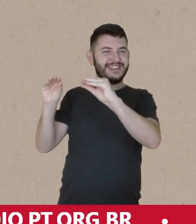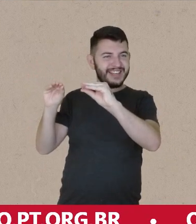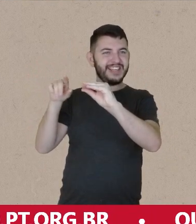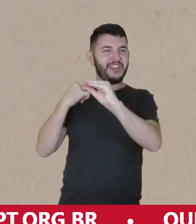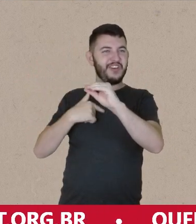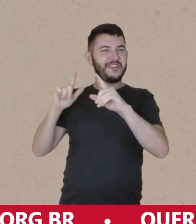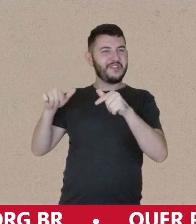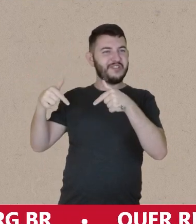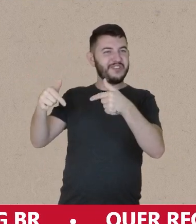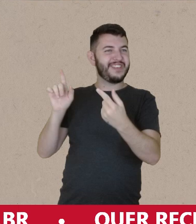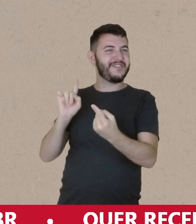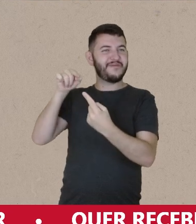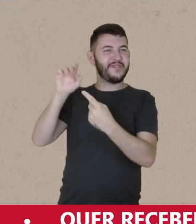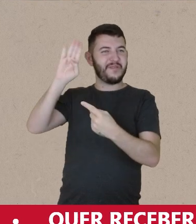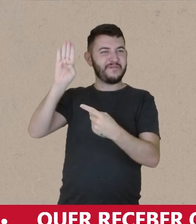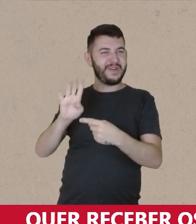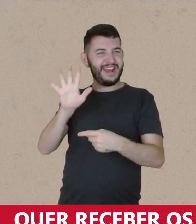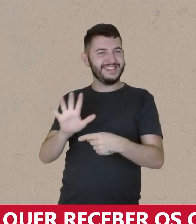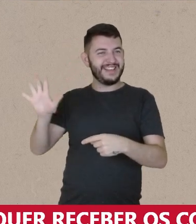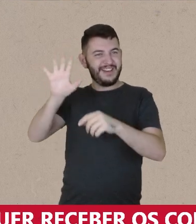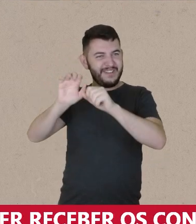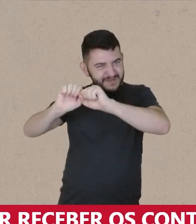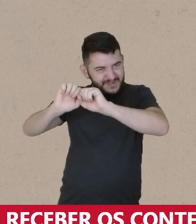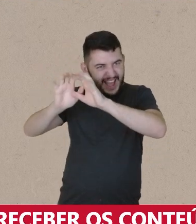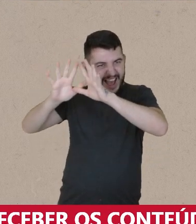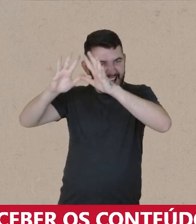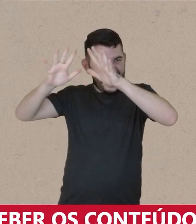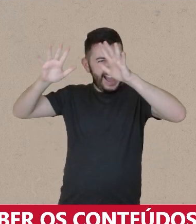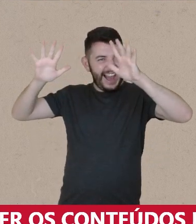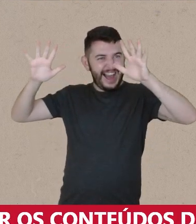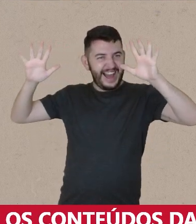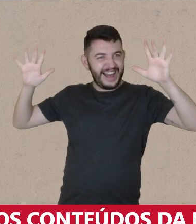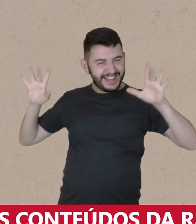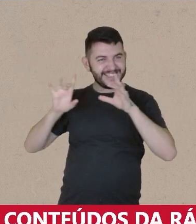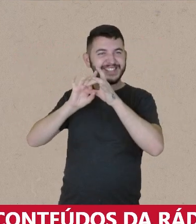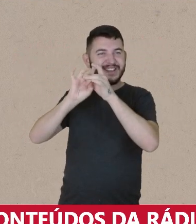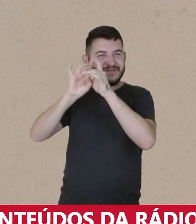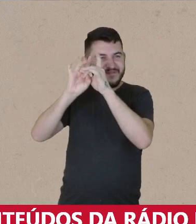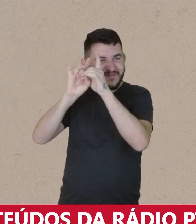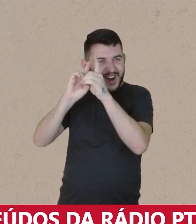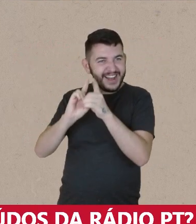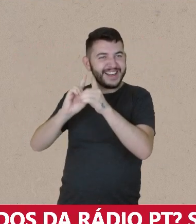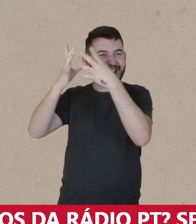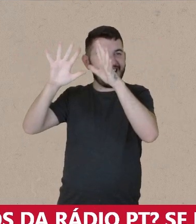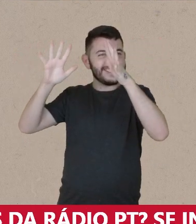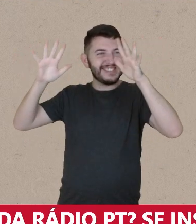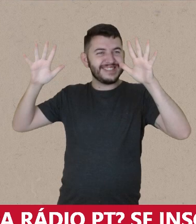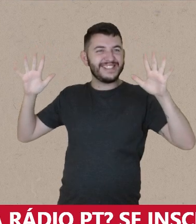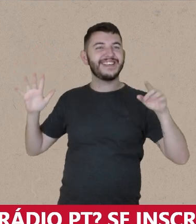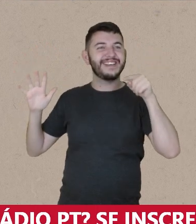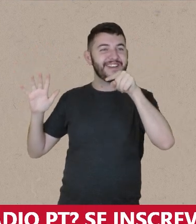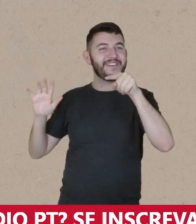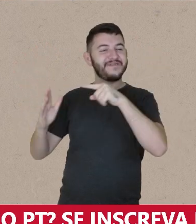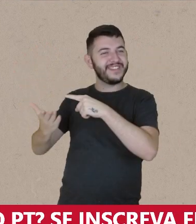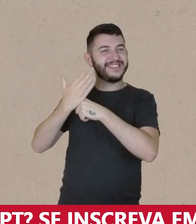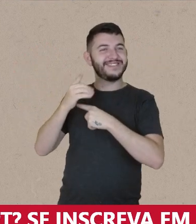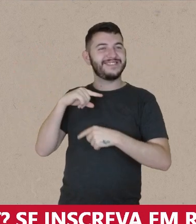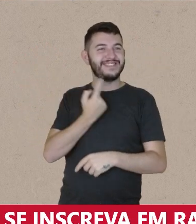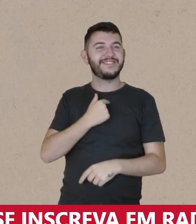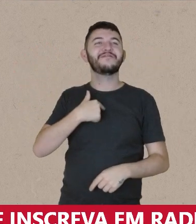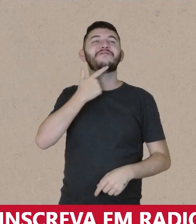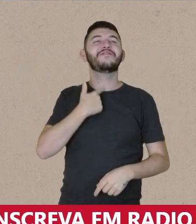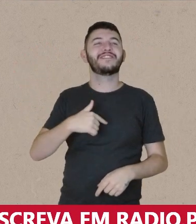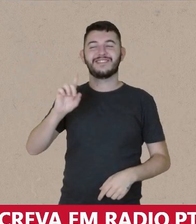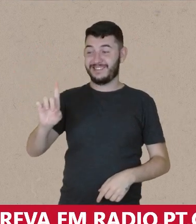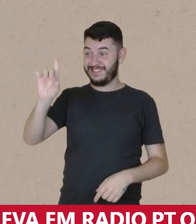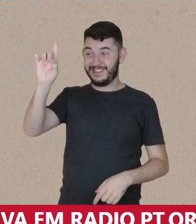e nos iluminarmos com as luzes da democracia e, se Deus quiser, com a presença de